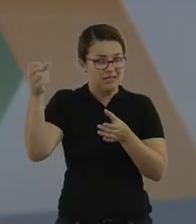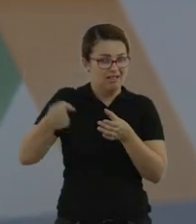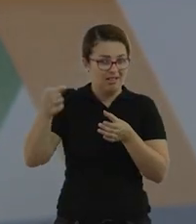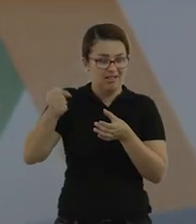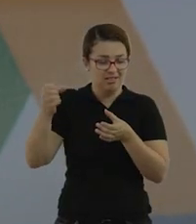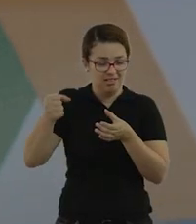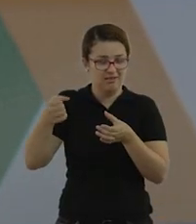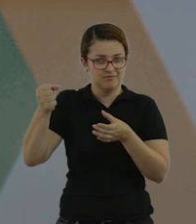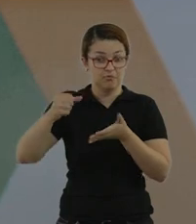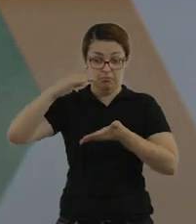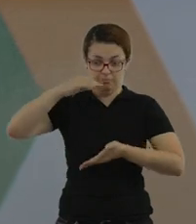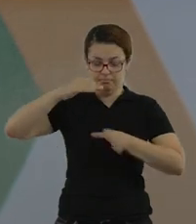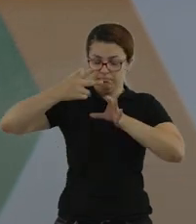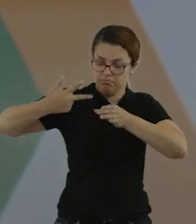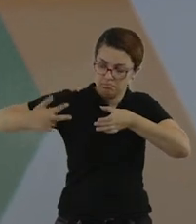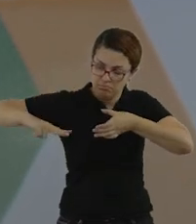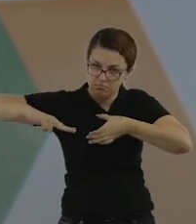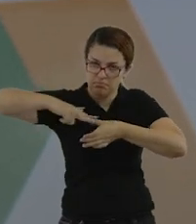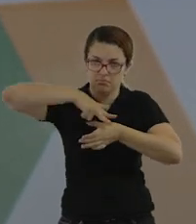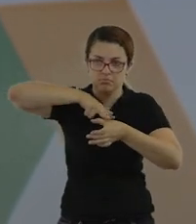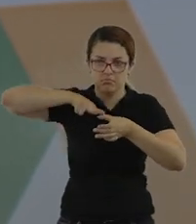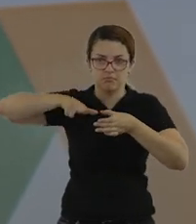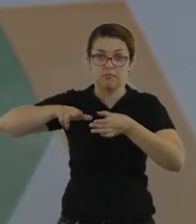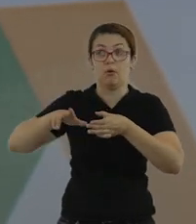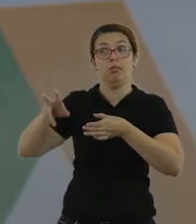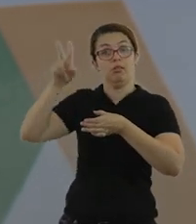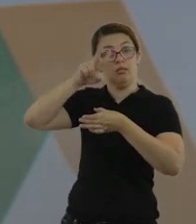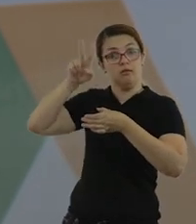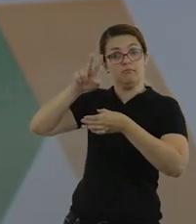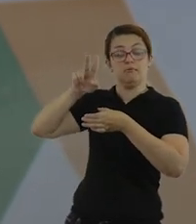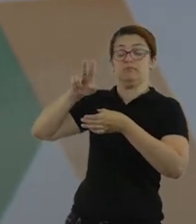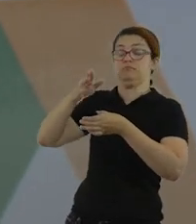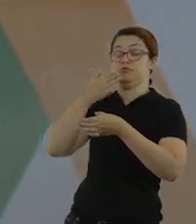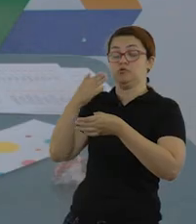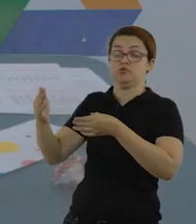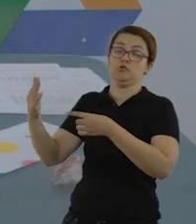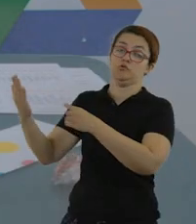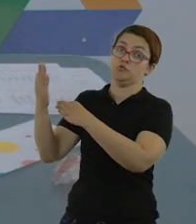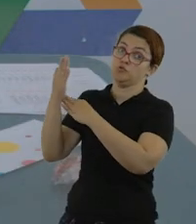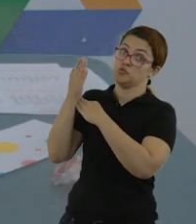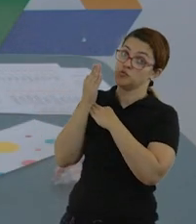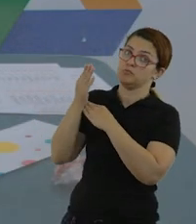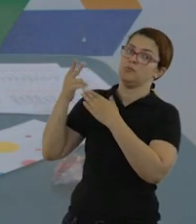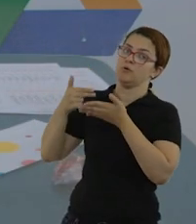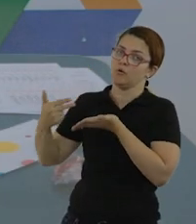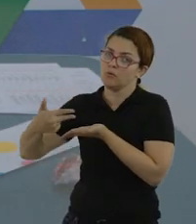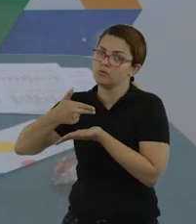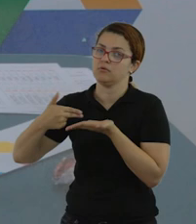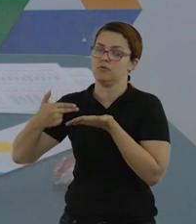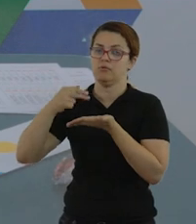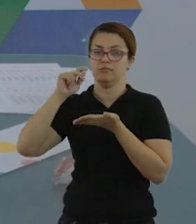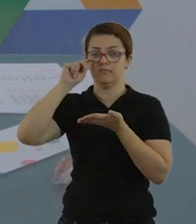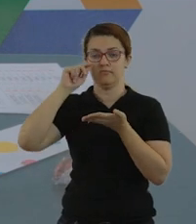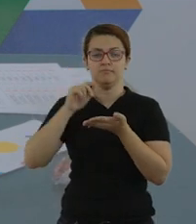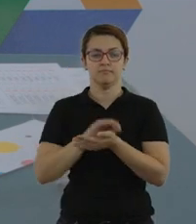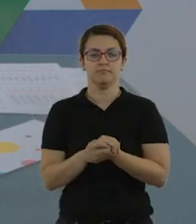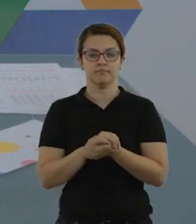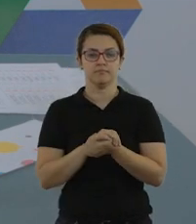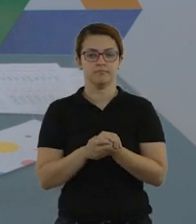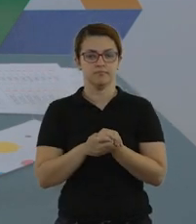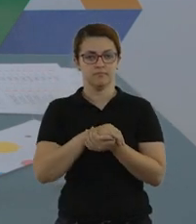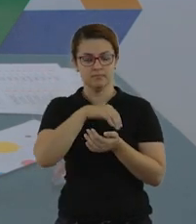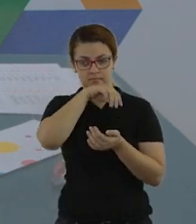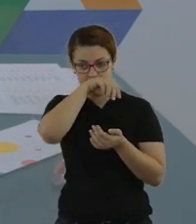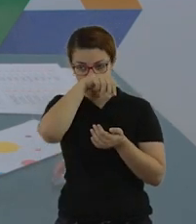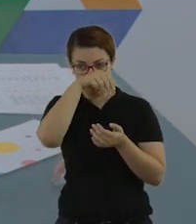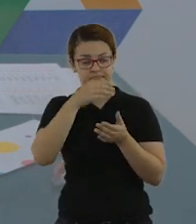peguei um frasco de leite, recortei. Quando for recortar o material assim, lembra de pedir ajuda para um adulto, ok? Porque vocês vão usar a tesoura. E